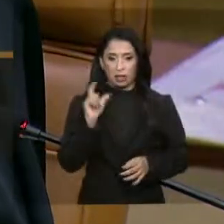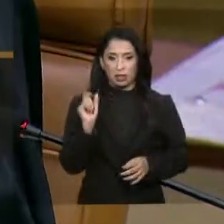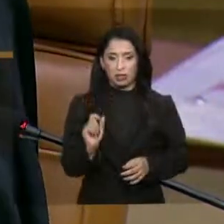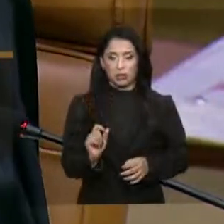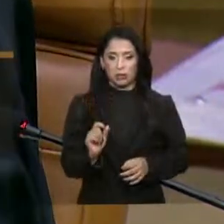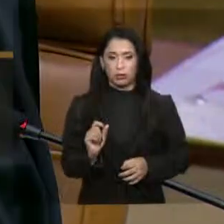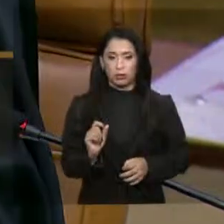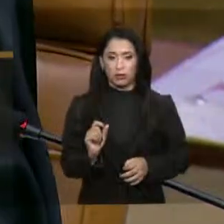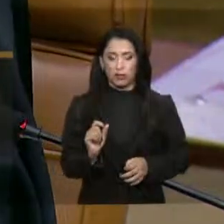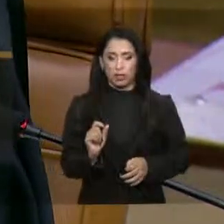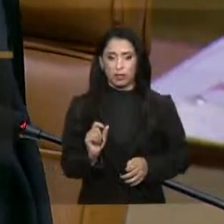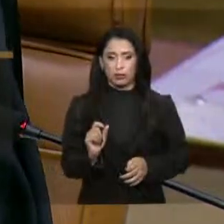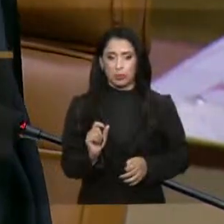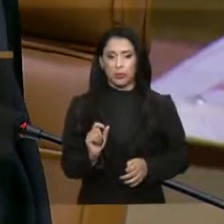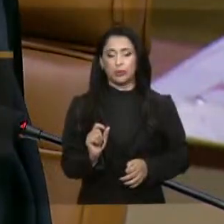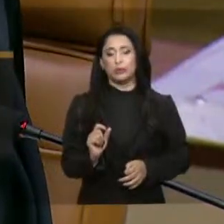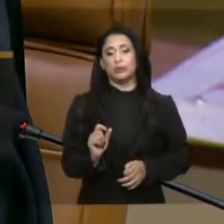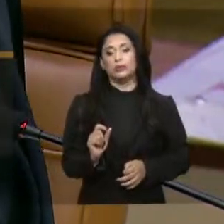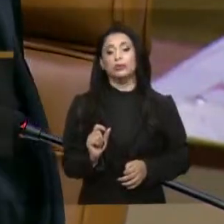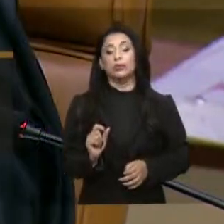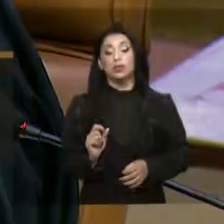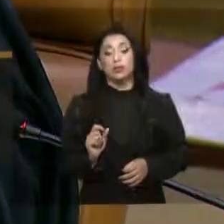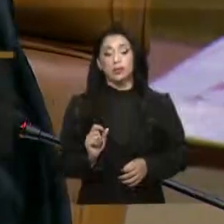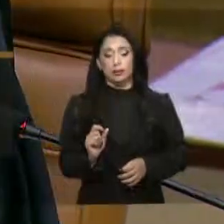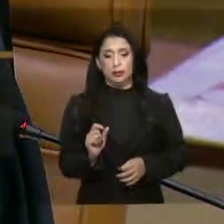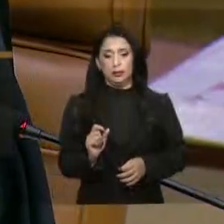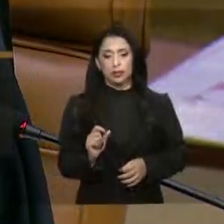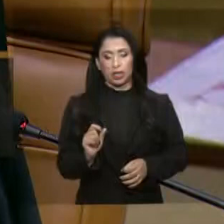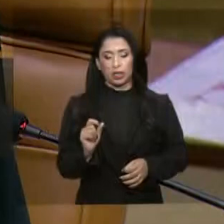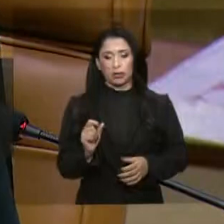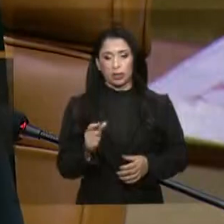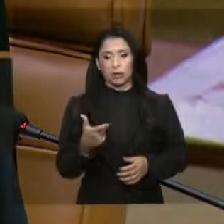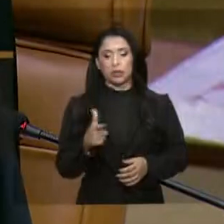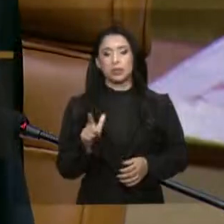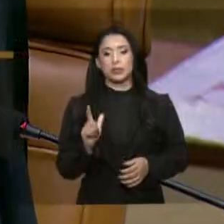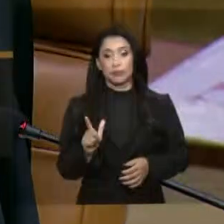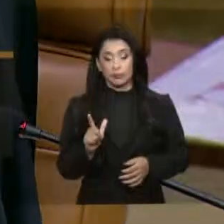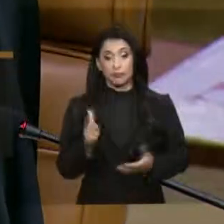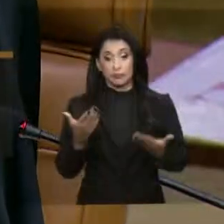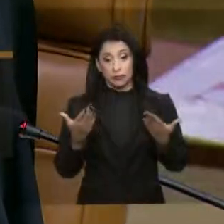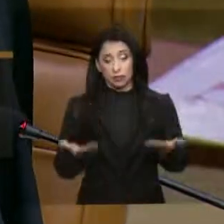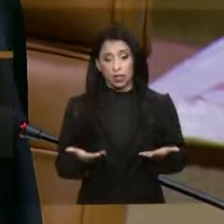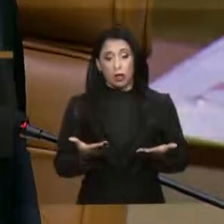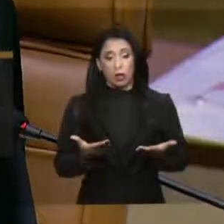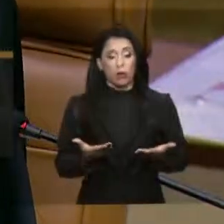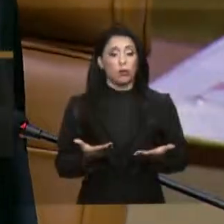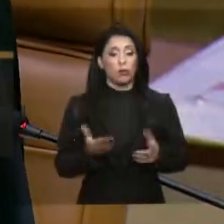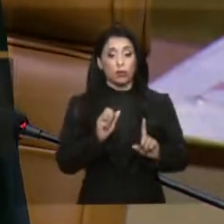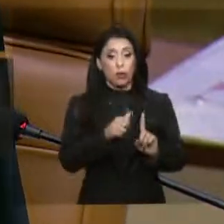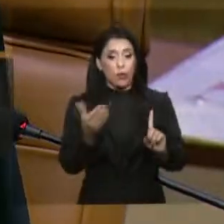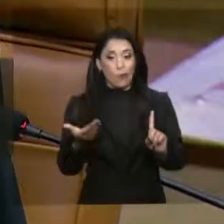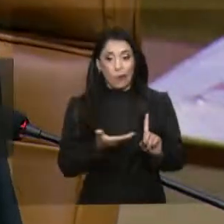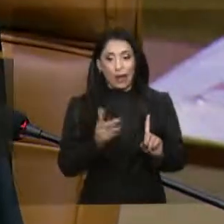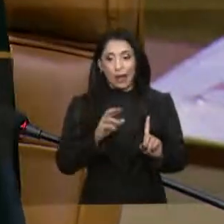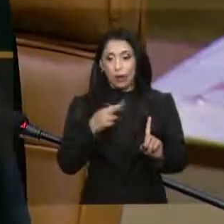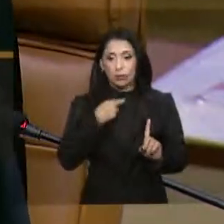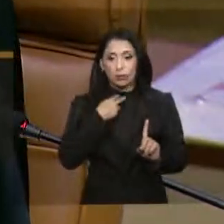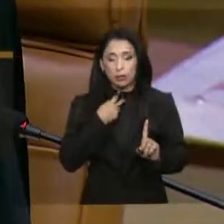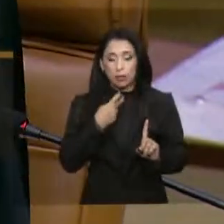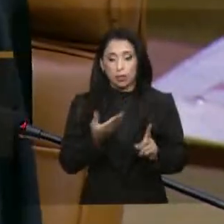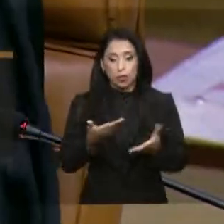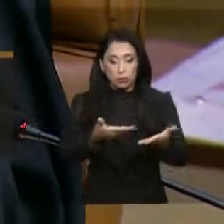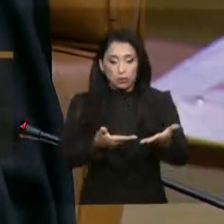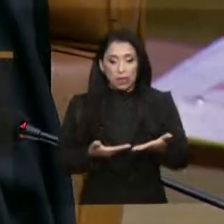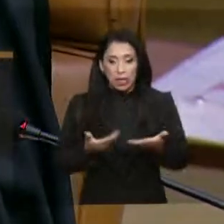2 anos previsto no artigo 975, então é tempestivo. A legitimidade ativa, que inclusive foi salientada